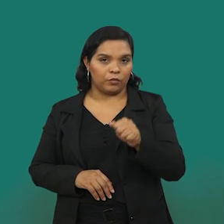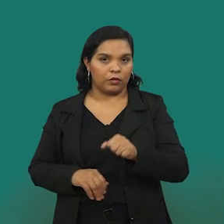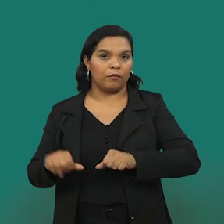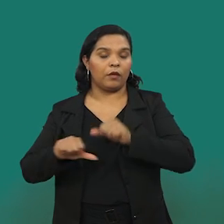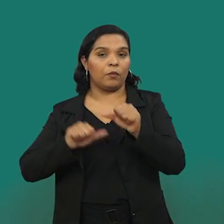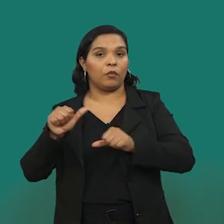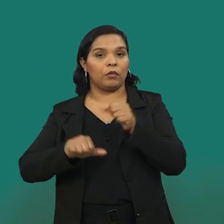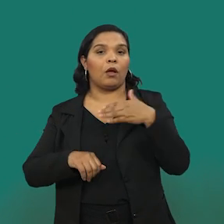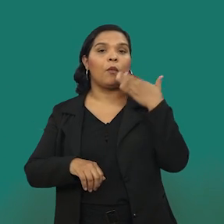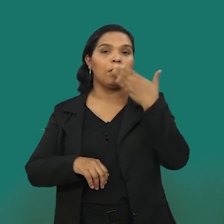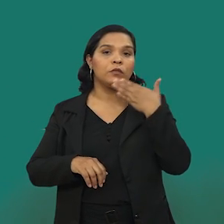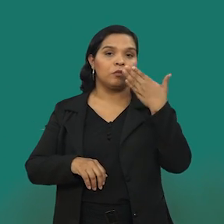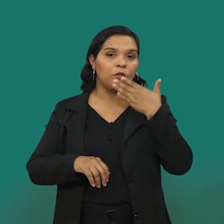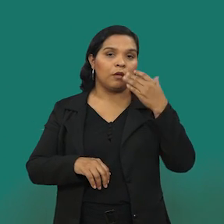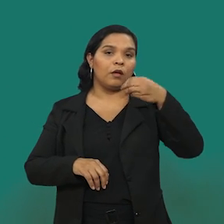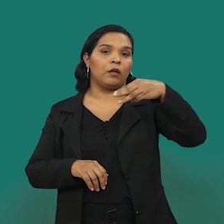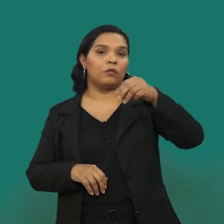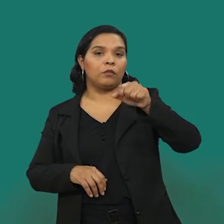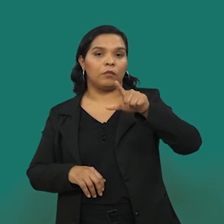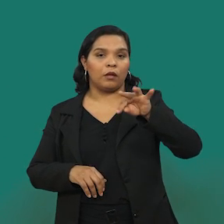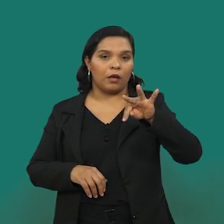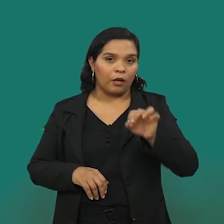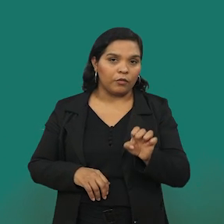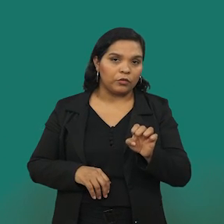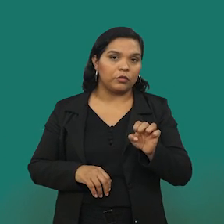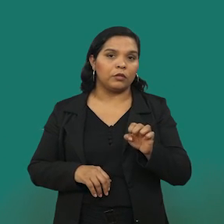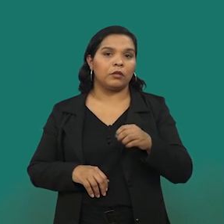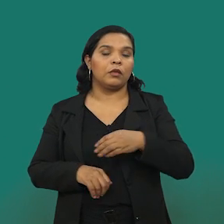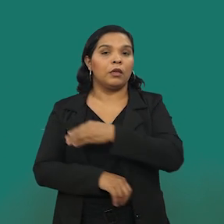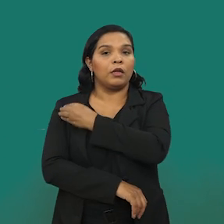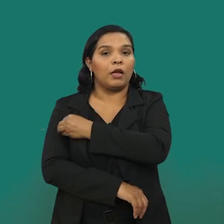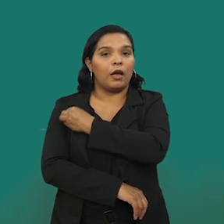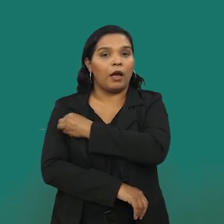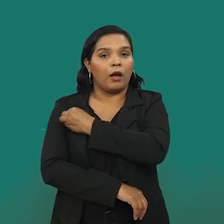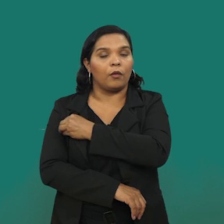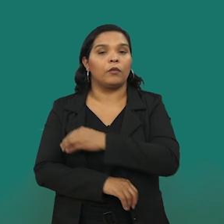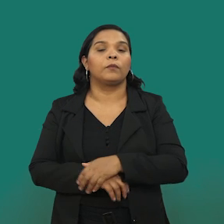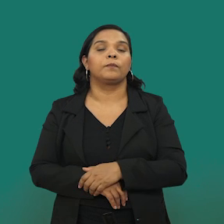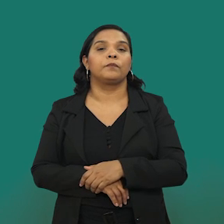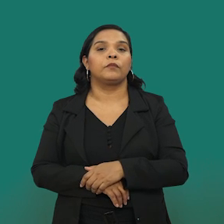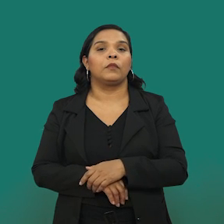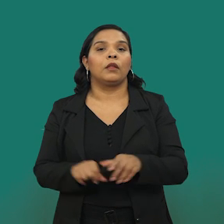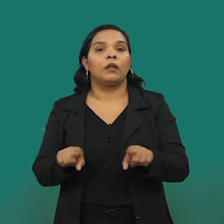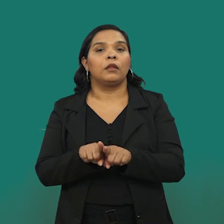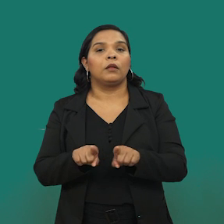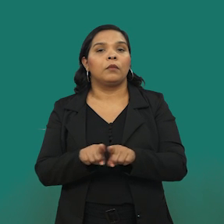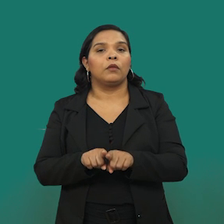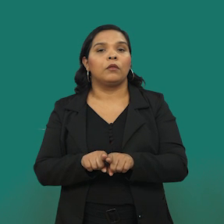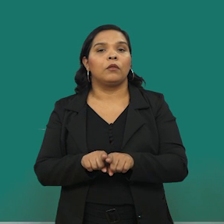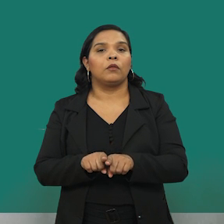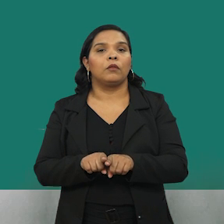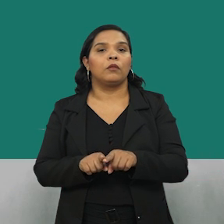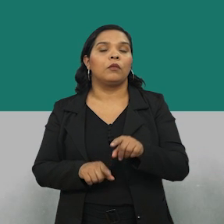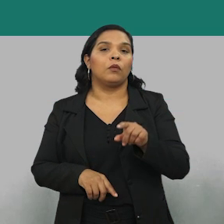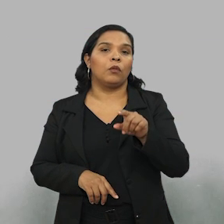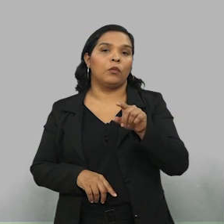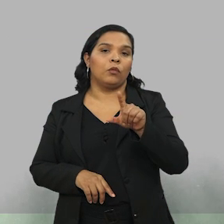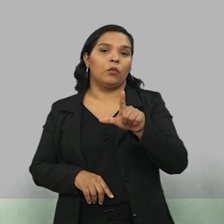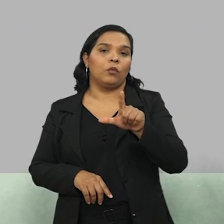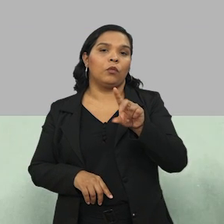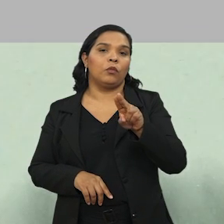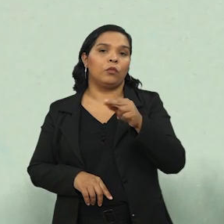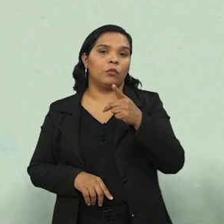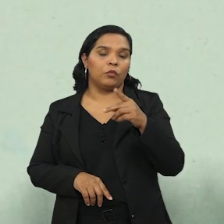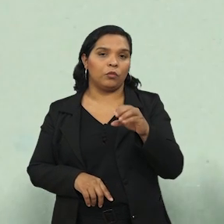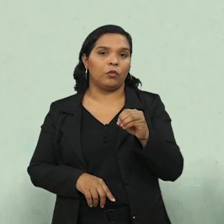vai converter o açúcar do malte em álcool e gás carbônico. E tem o lúpulo, né? Que o